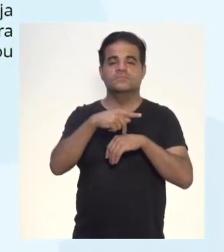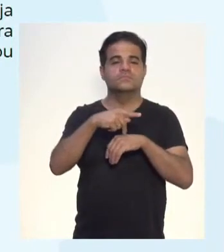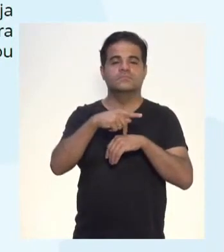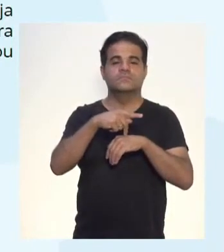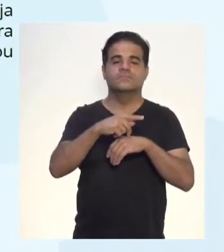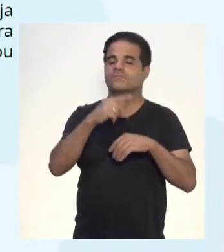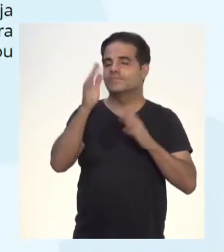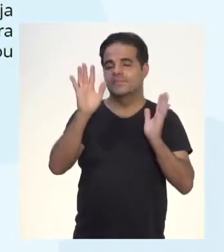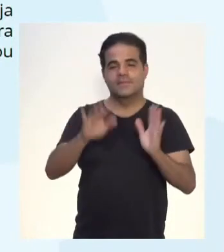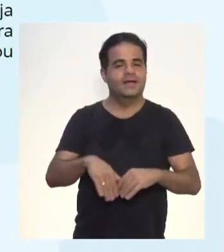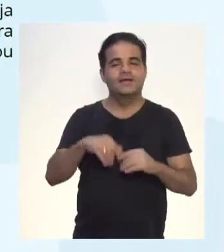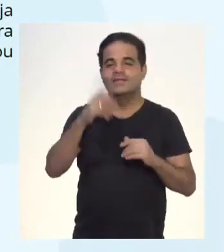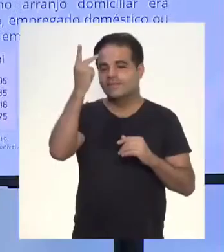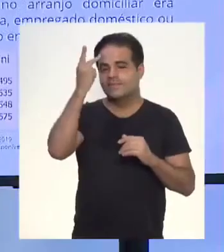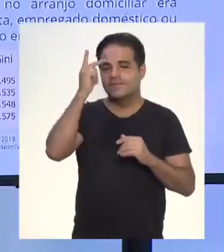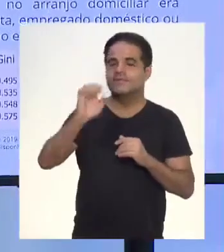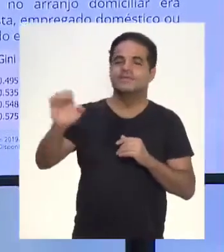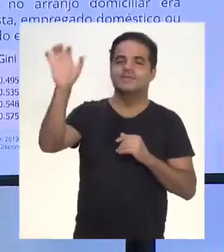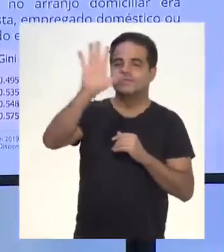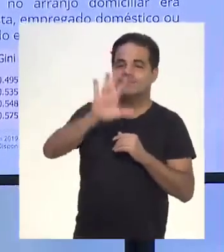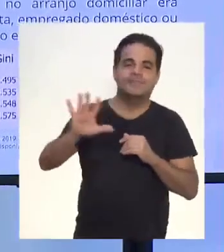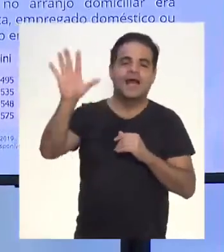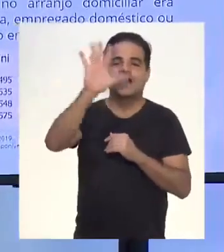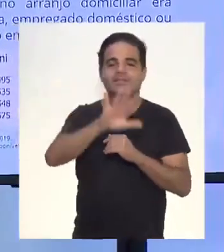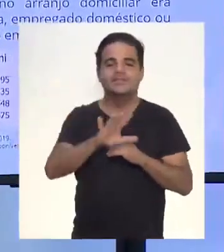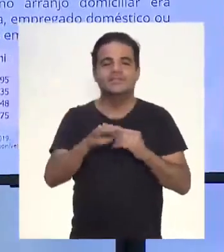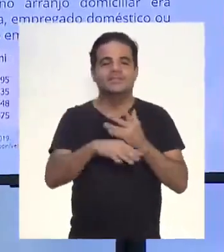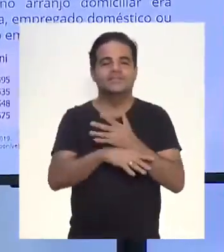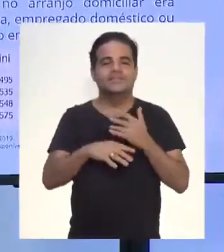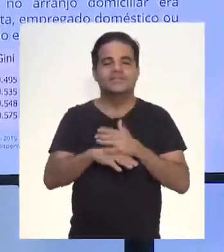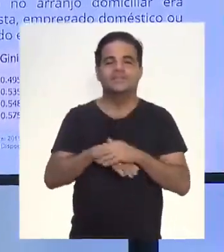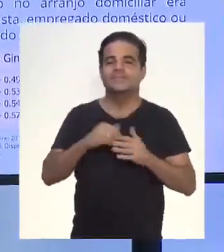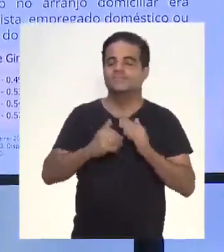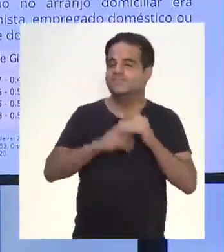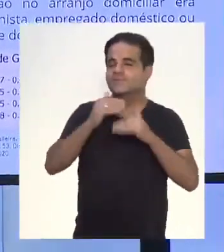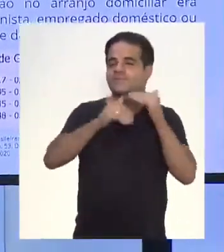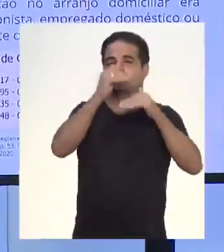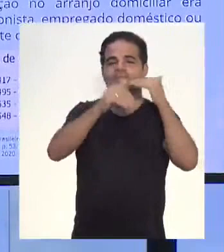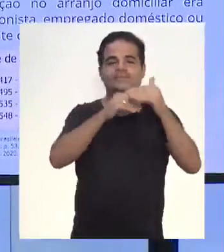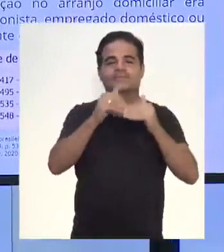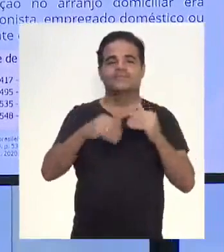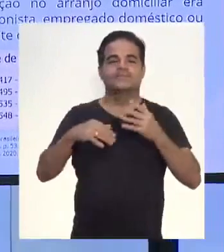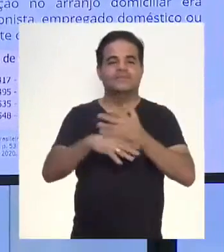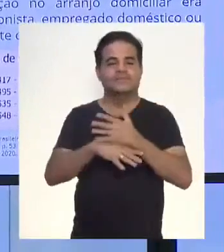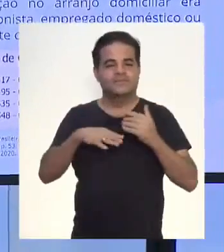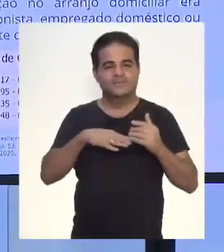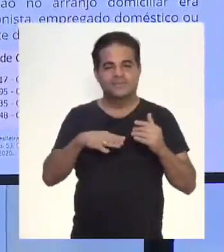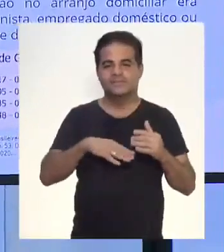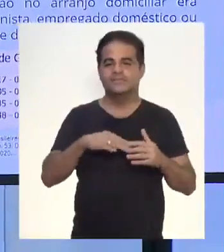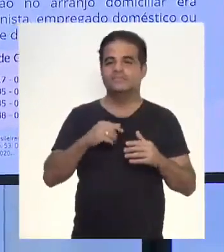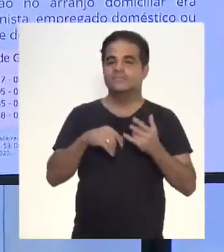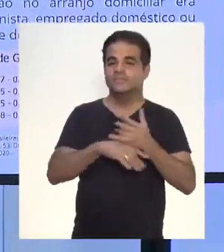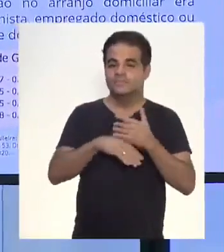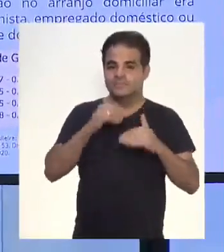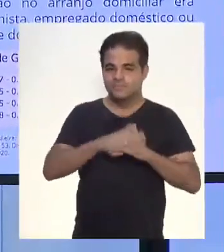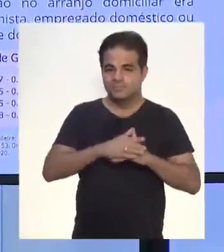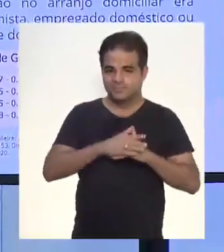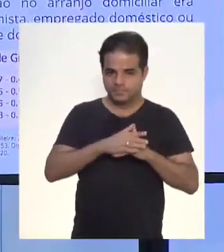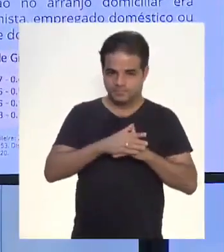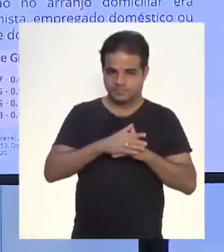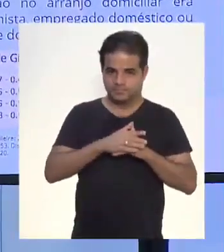ó, tá louca. São Paulo é a cidade do país com um dos maiores desenvolvimentos urbanos. É uma das cidades com